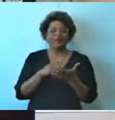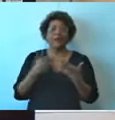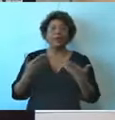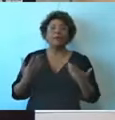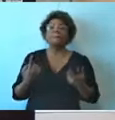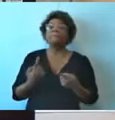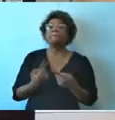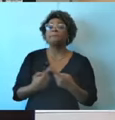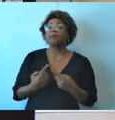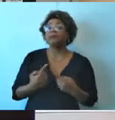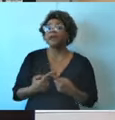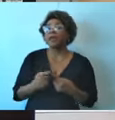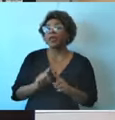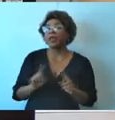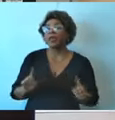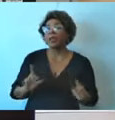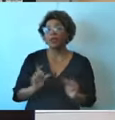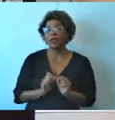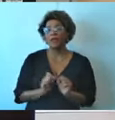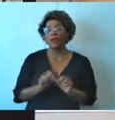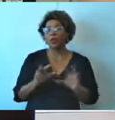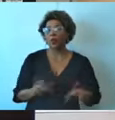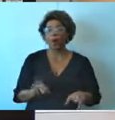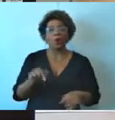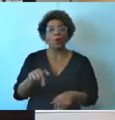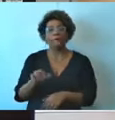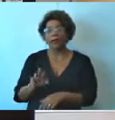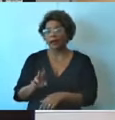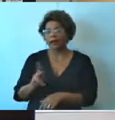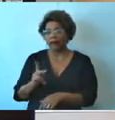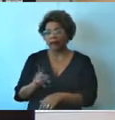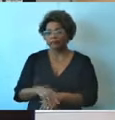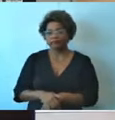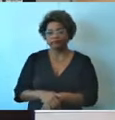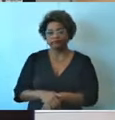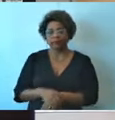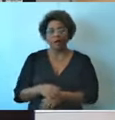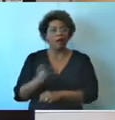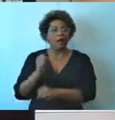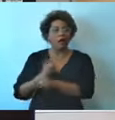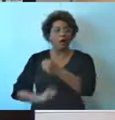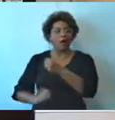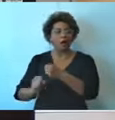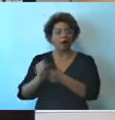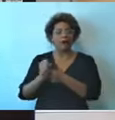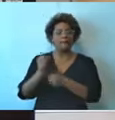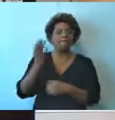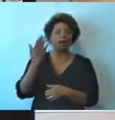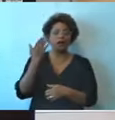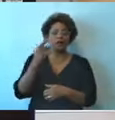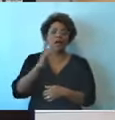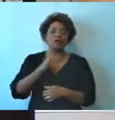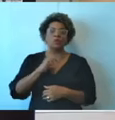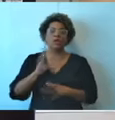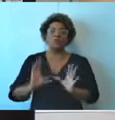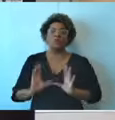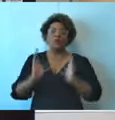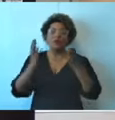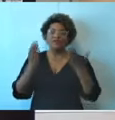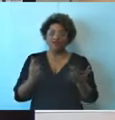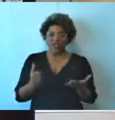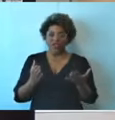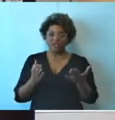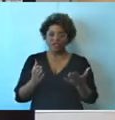Por que não? Por que não? Então, no ano passado, nós tivemos um evento do Andeseguro,